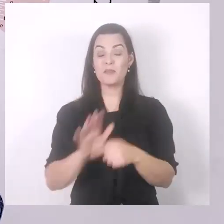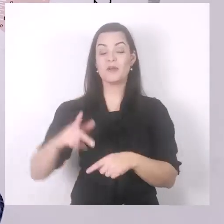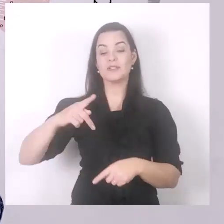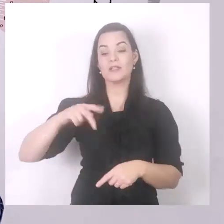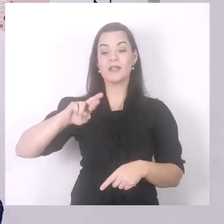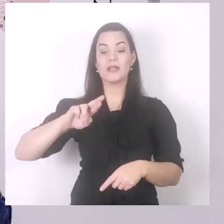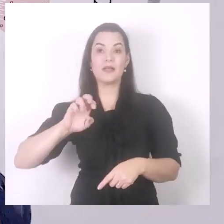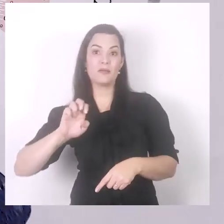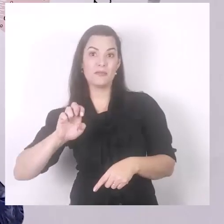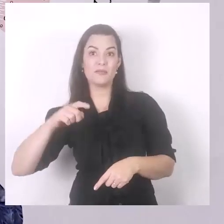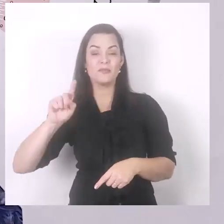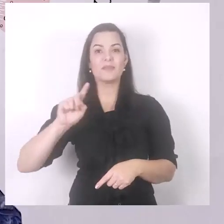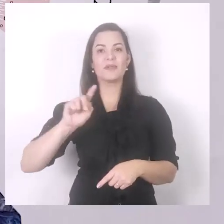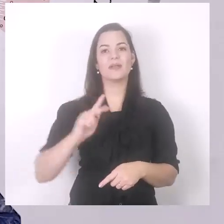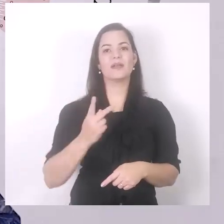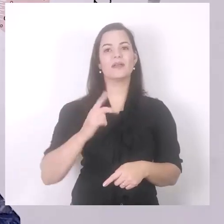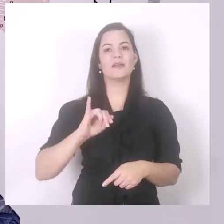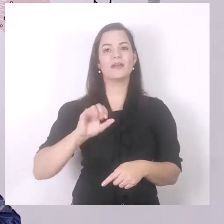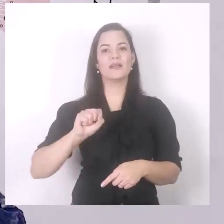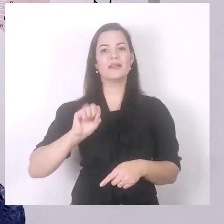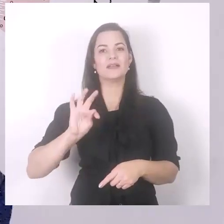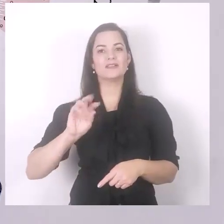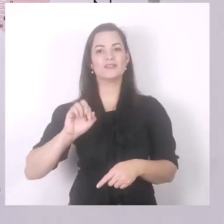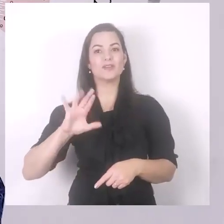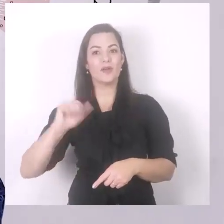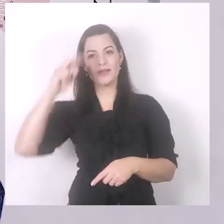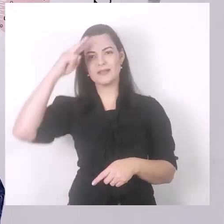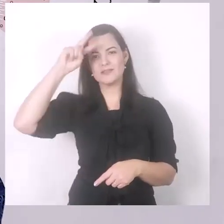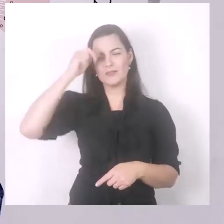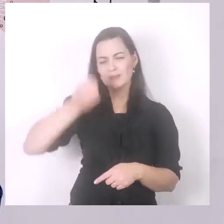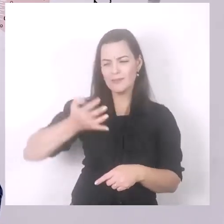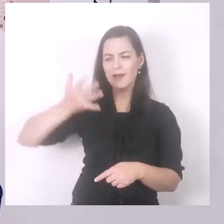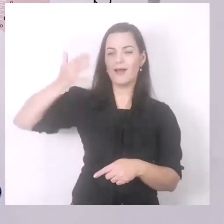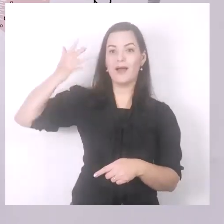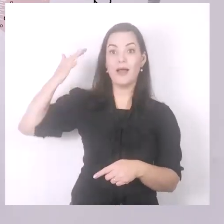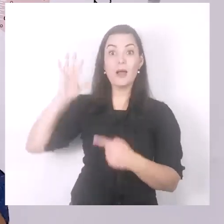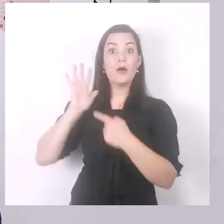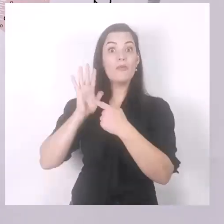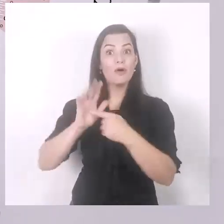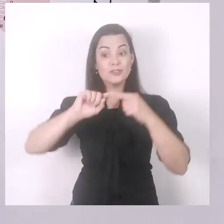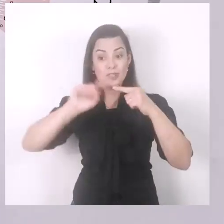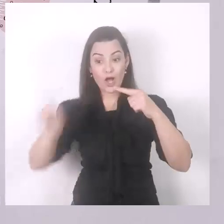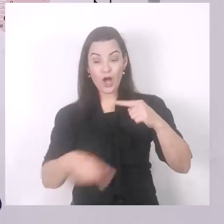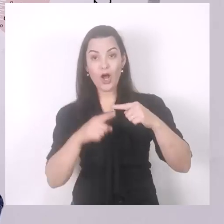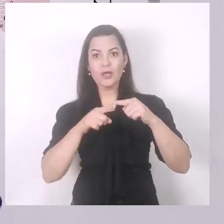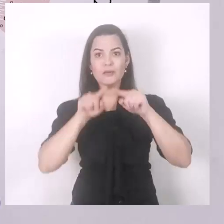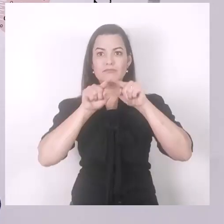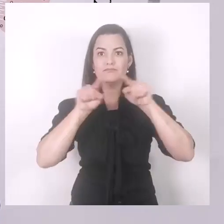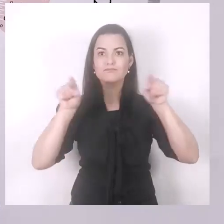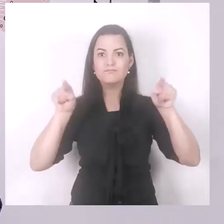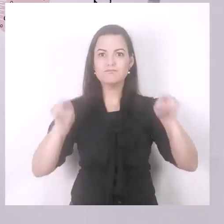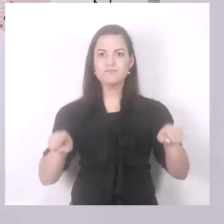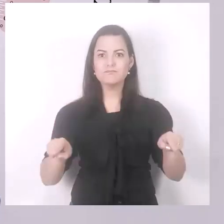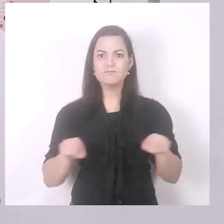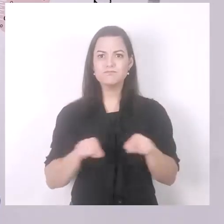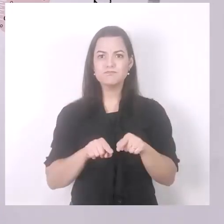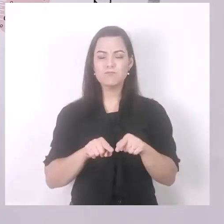de rodas quadradas, turma. Será que era fácil esse deslocamento com uma